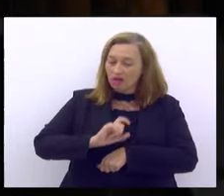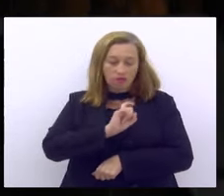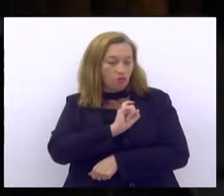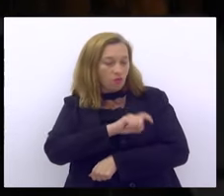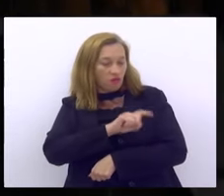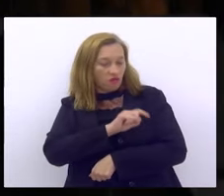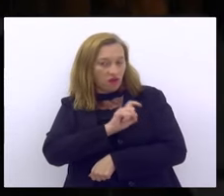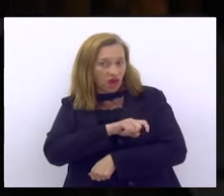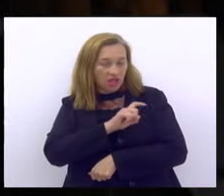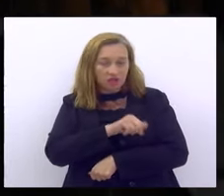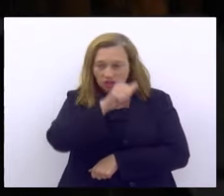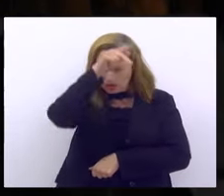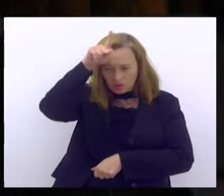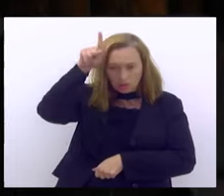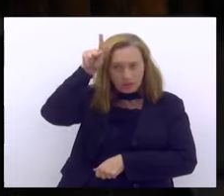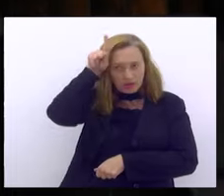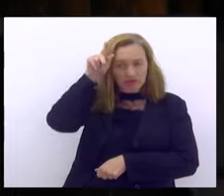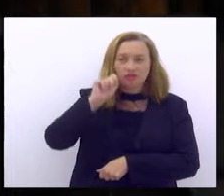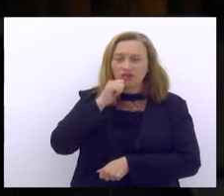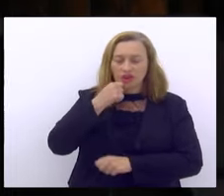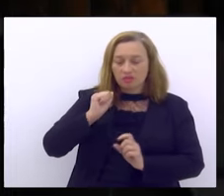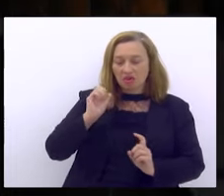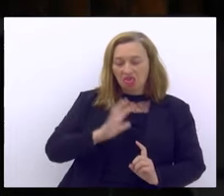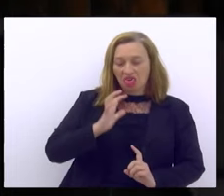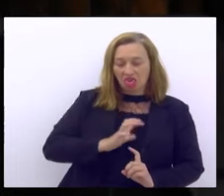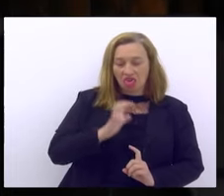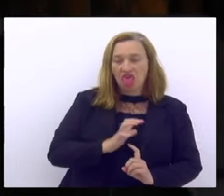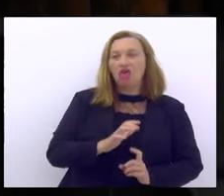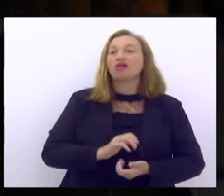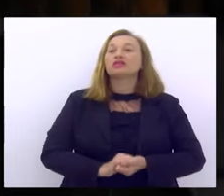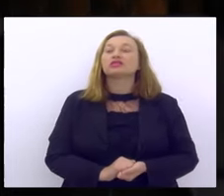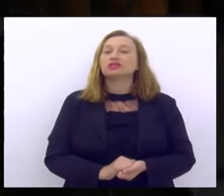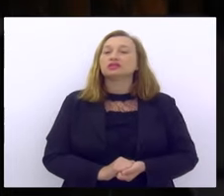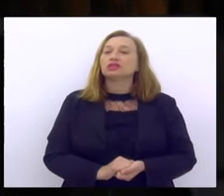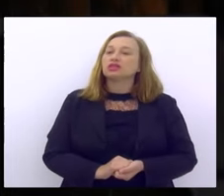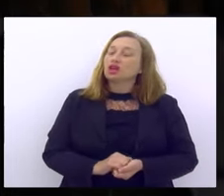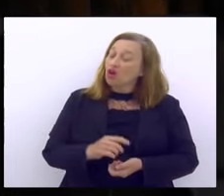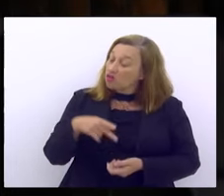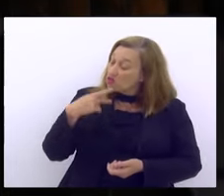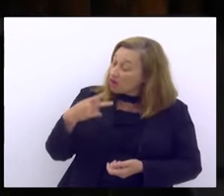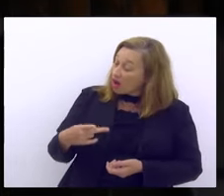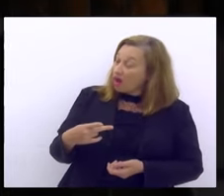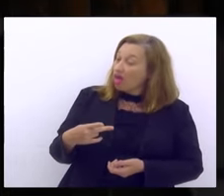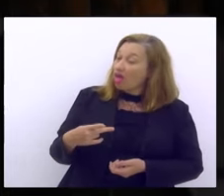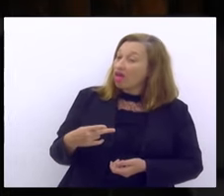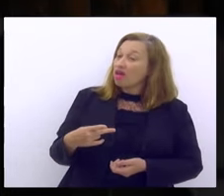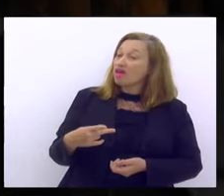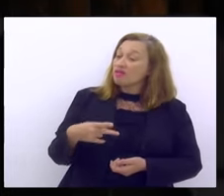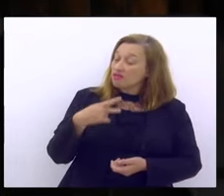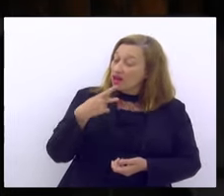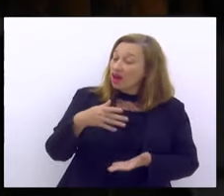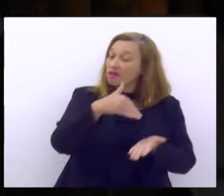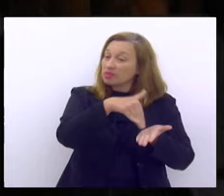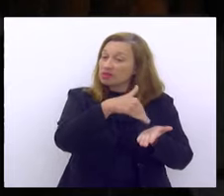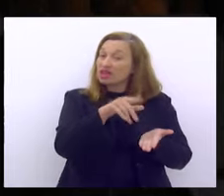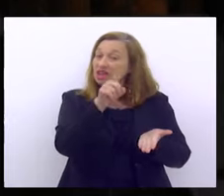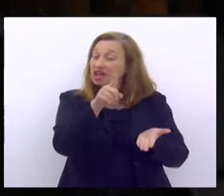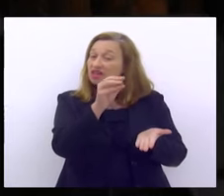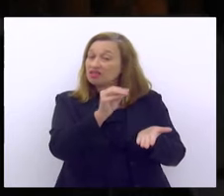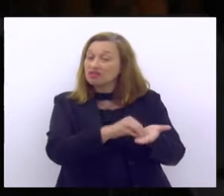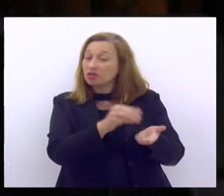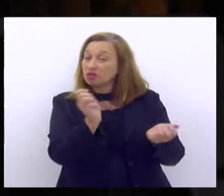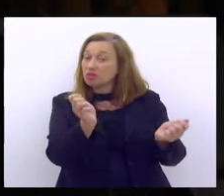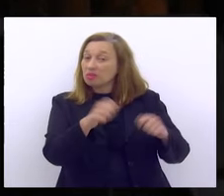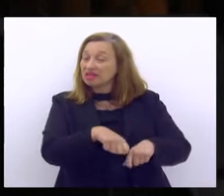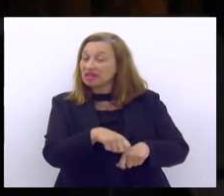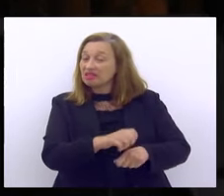a esses homens. E lá, não fugi não, eu botei o dedo na ferida e na cara do secretário e falei que ele era o mais incompetente da